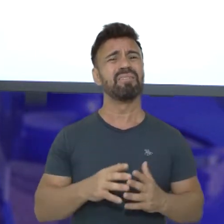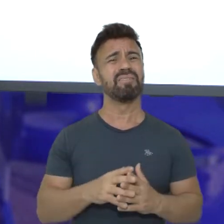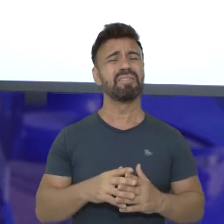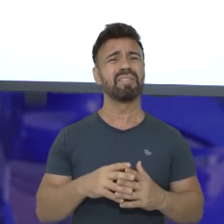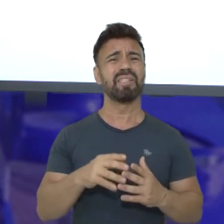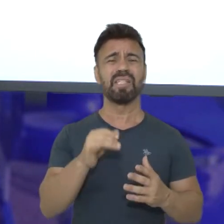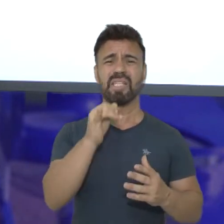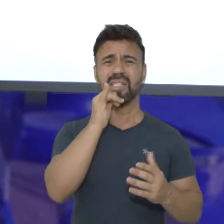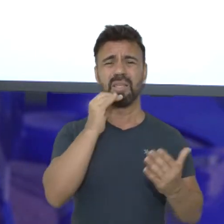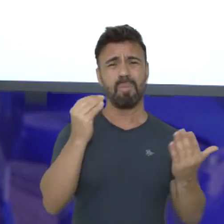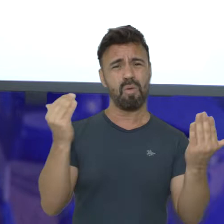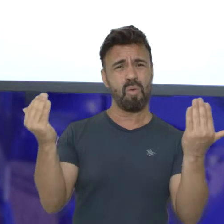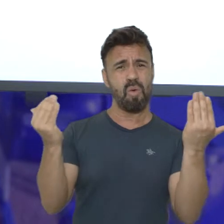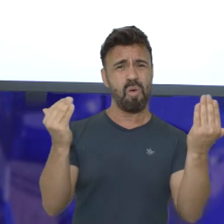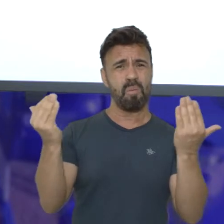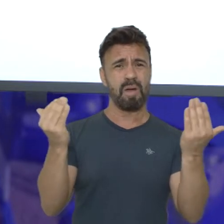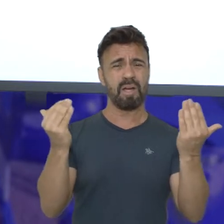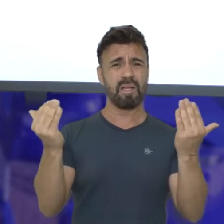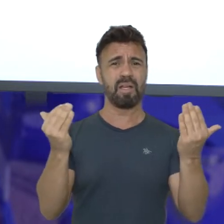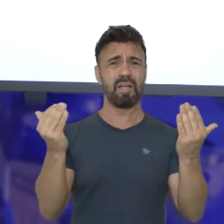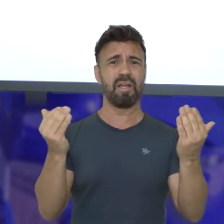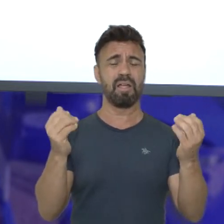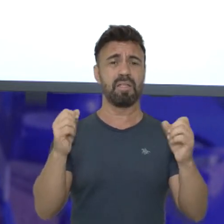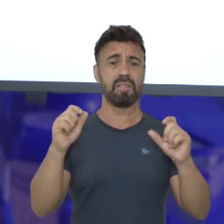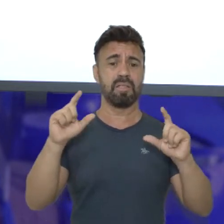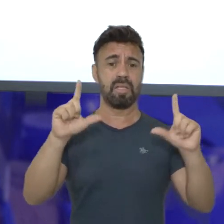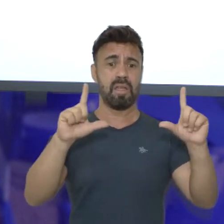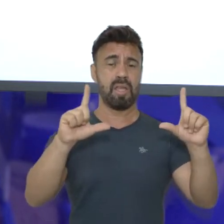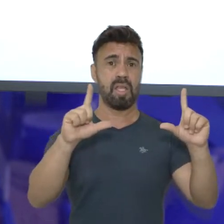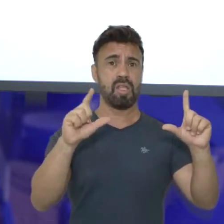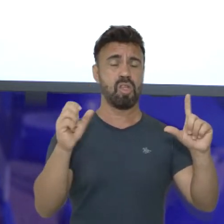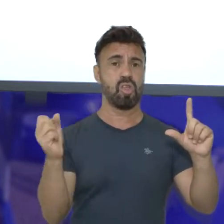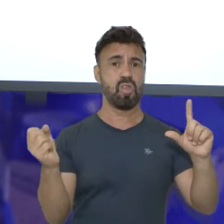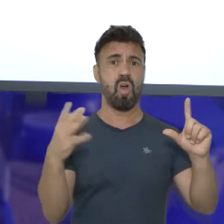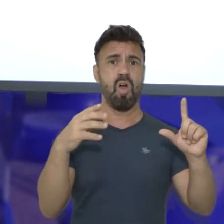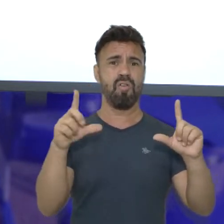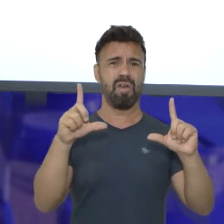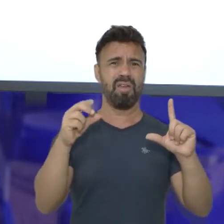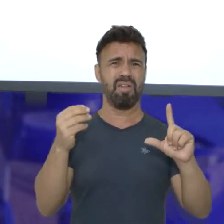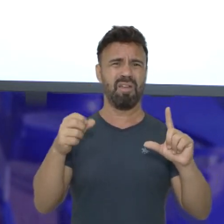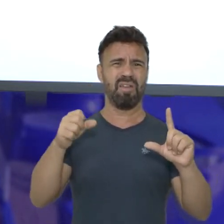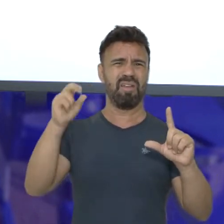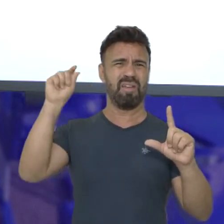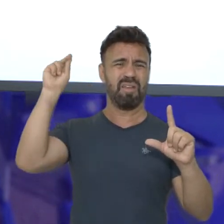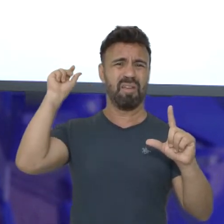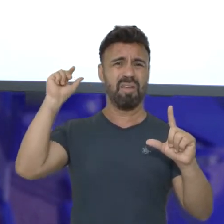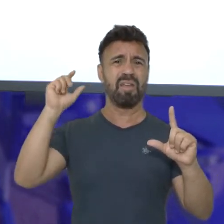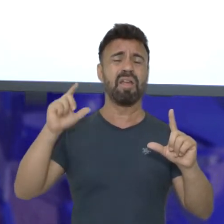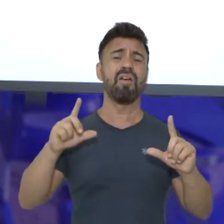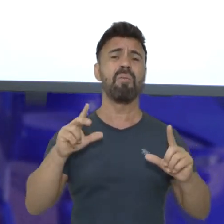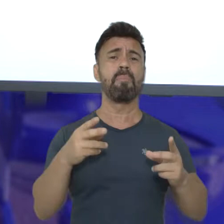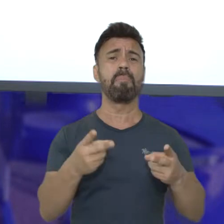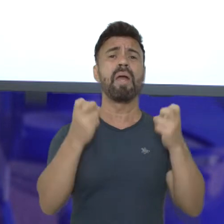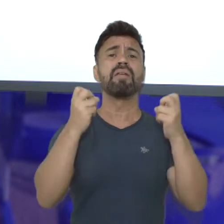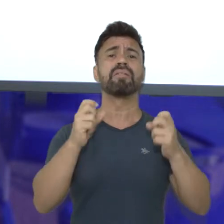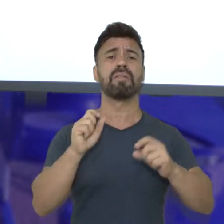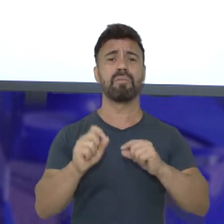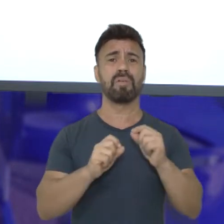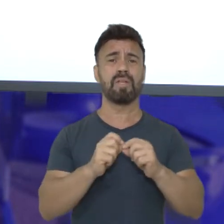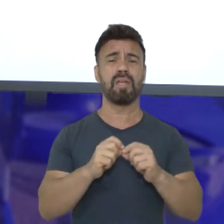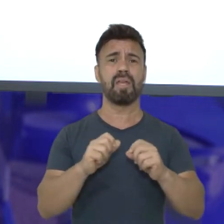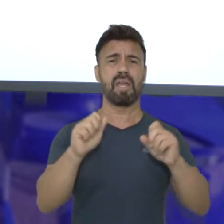gente vai fazer um comparativo, por exemplo, das TVs mais modernas para a TV de tubo catódico, a gente vai perceber